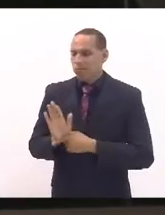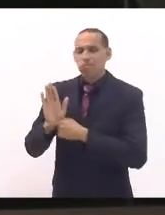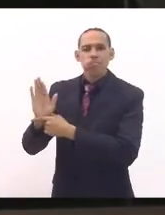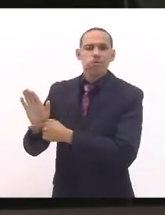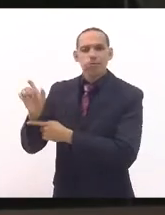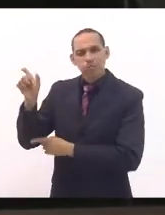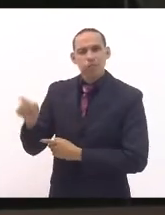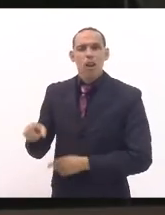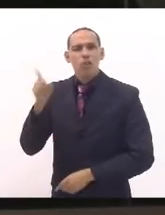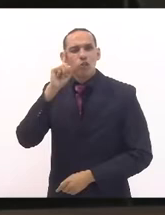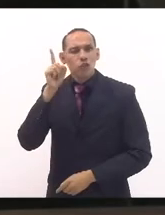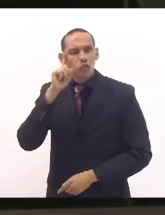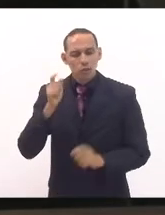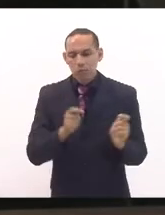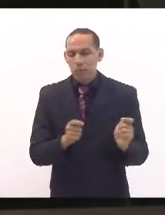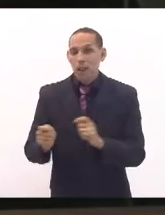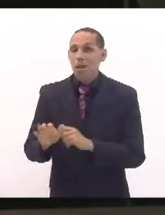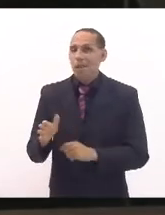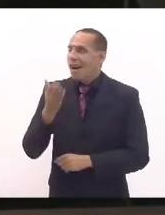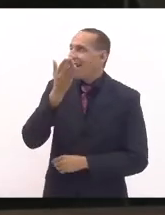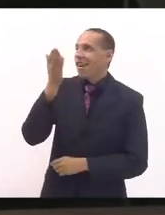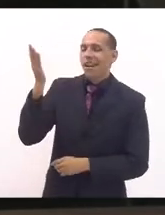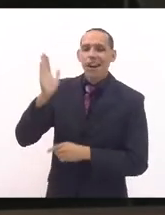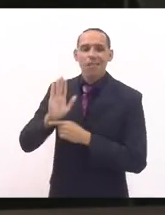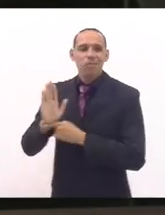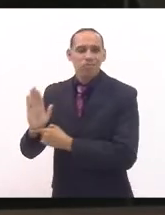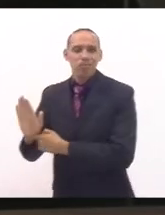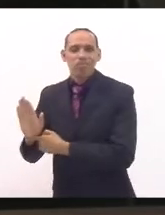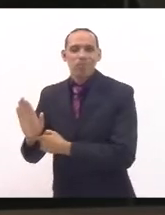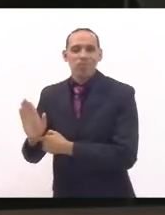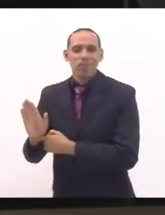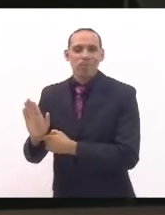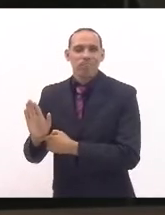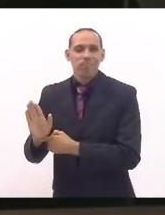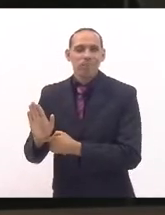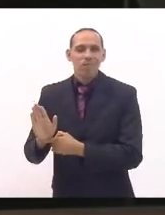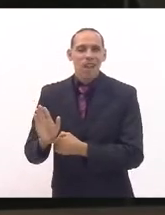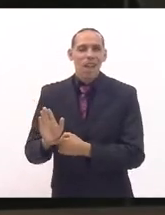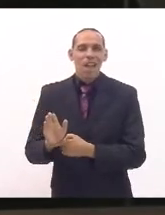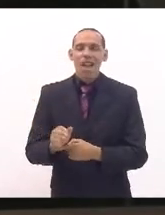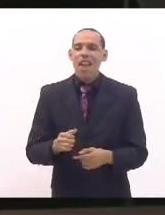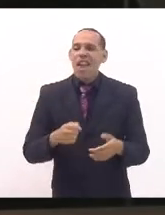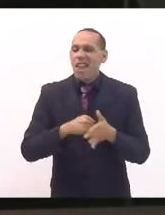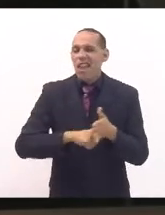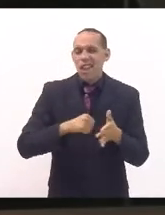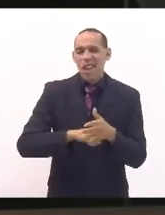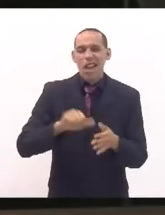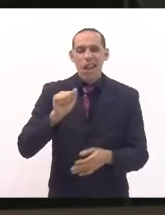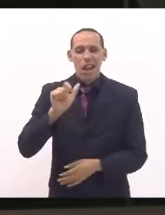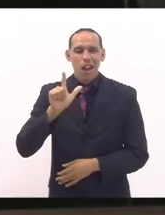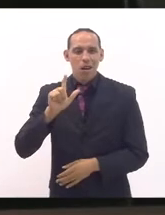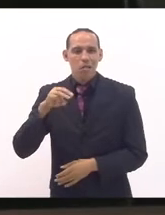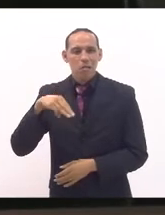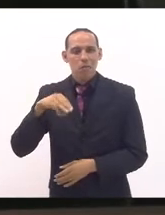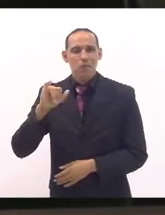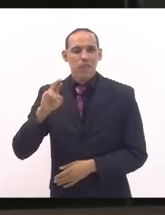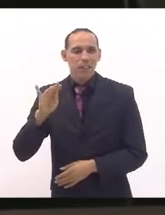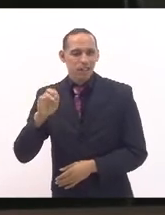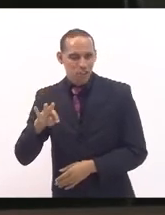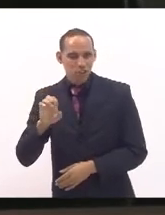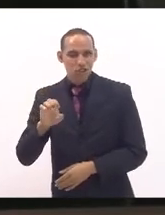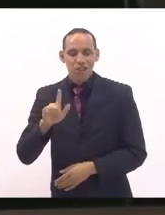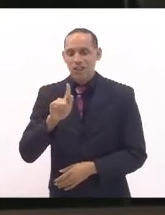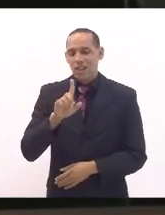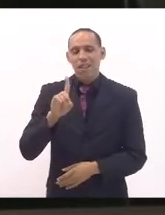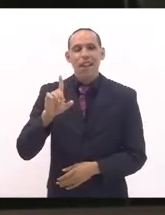seu cotidiano, mas as torcidas contemplavam. A Guerreiro do Almirante, por exemplo, a GDA, ela reformou o quarto